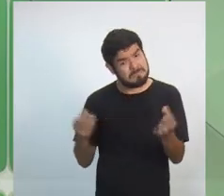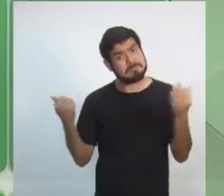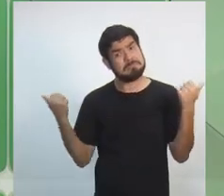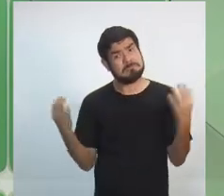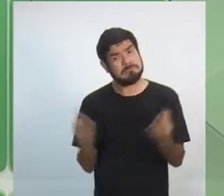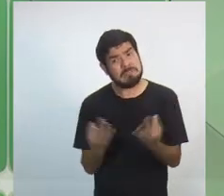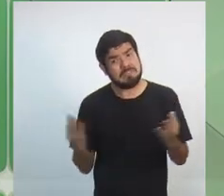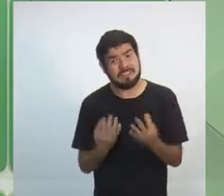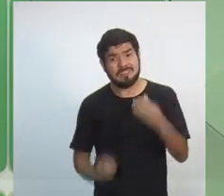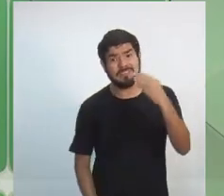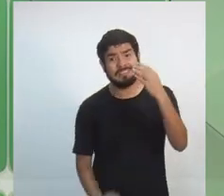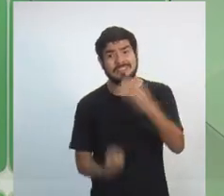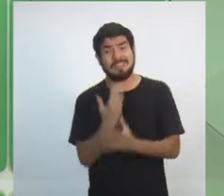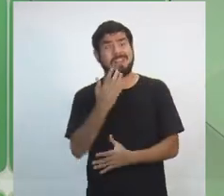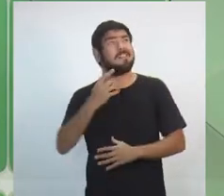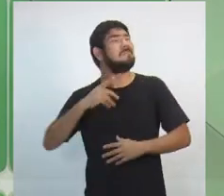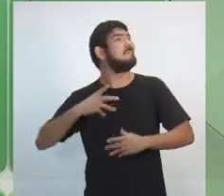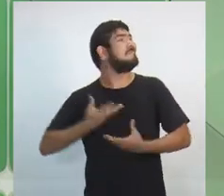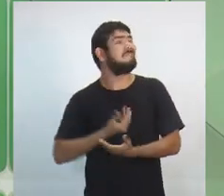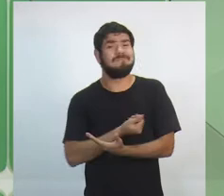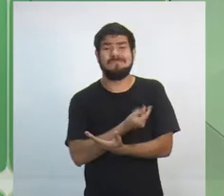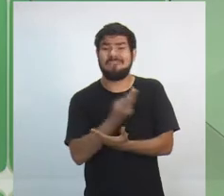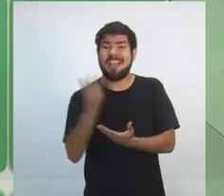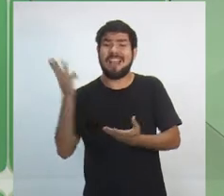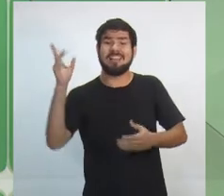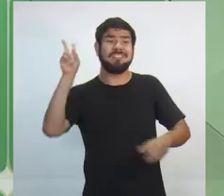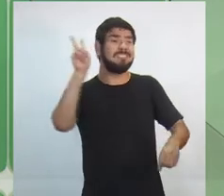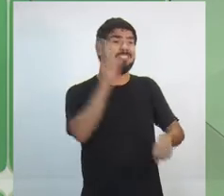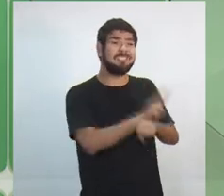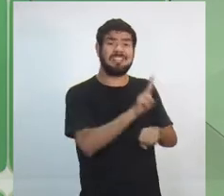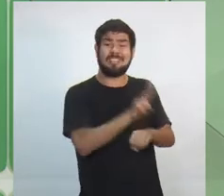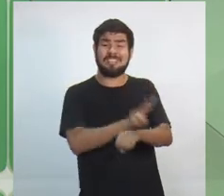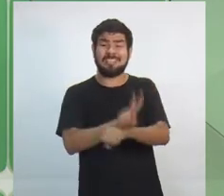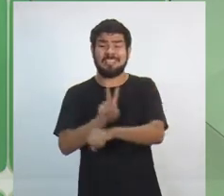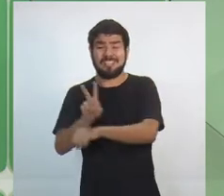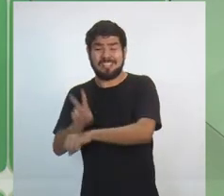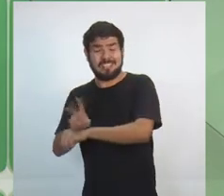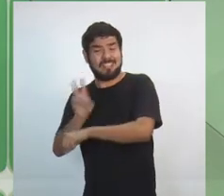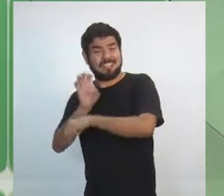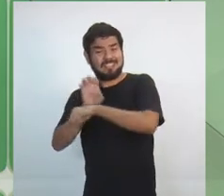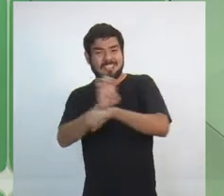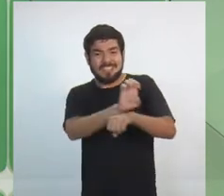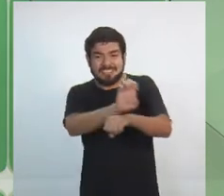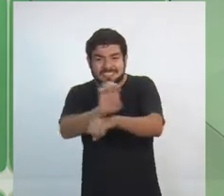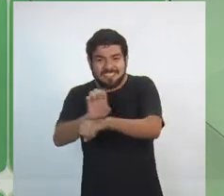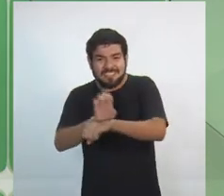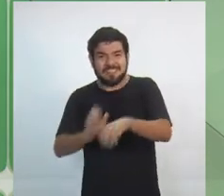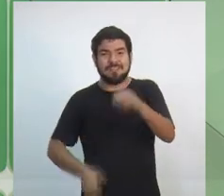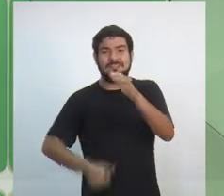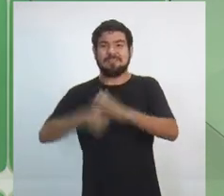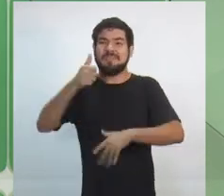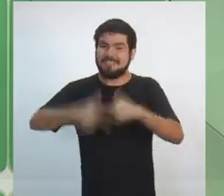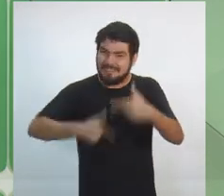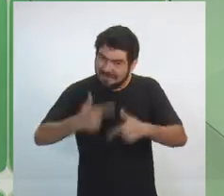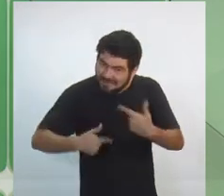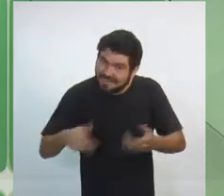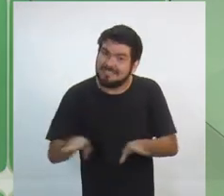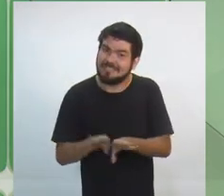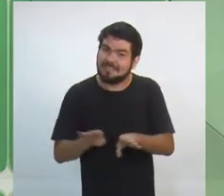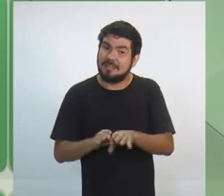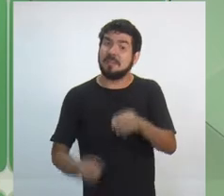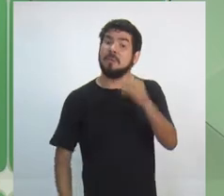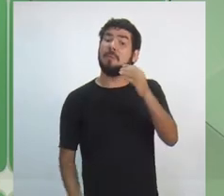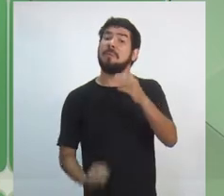milhares de estágios para o primeiro emprego dessa forma. Um outro programa que eu quero